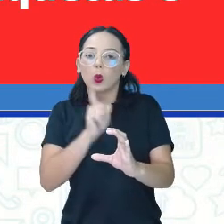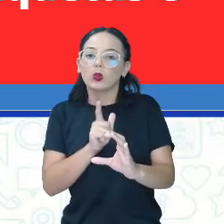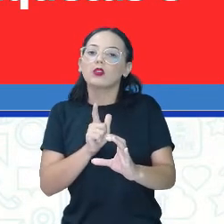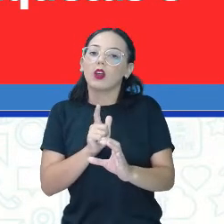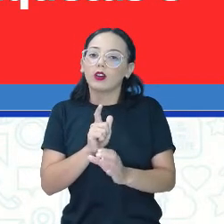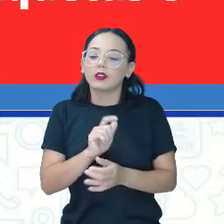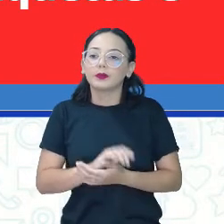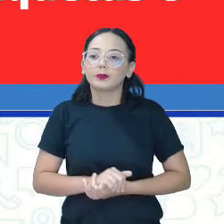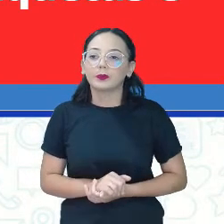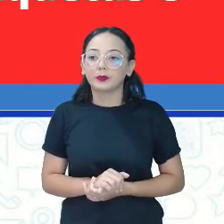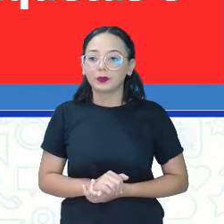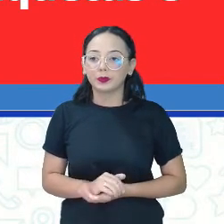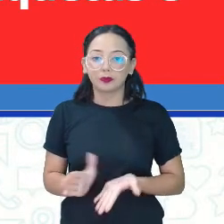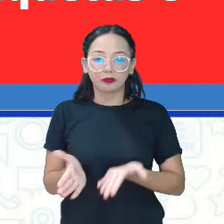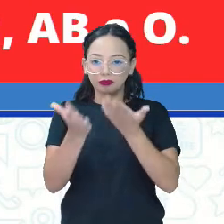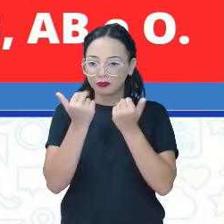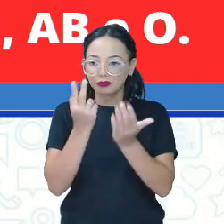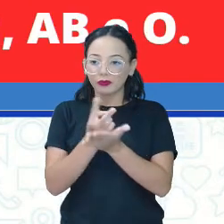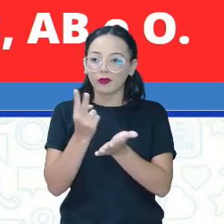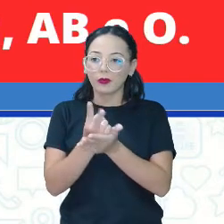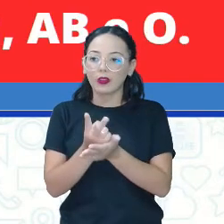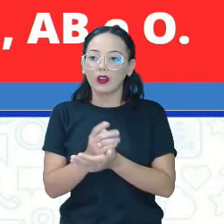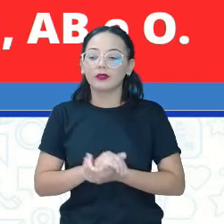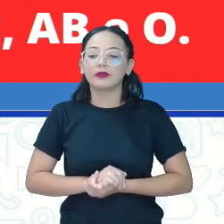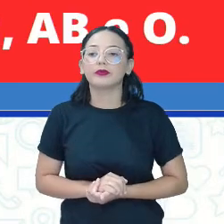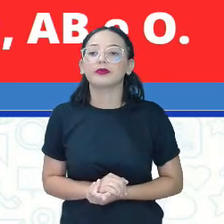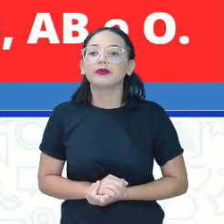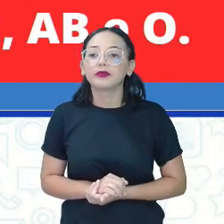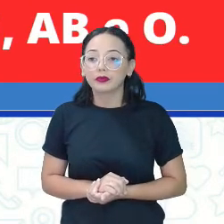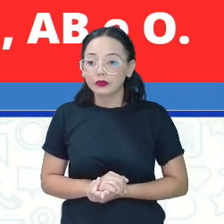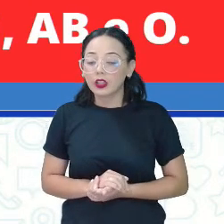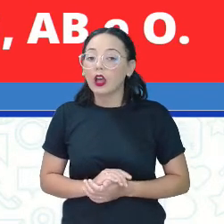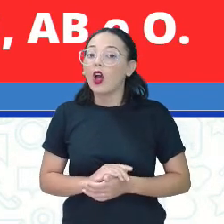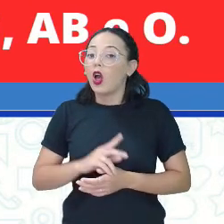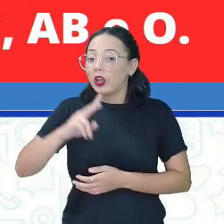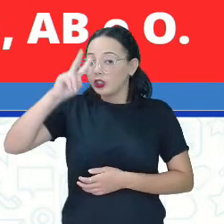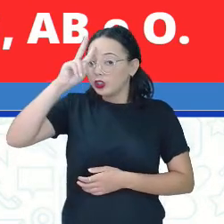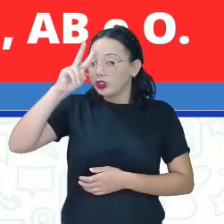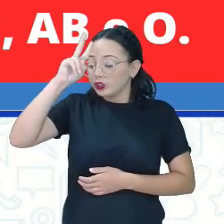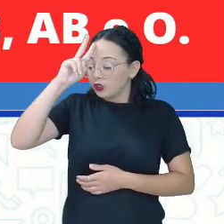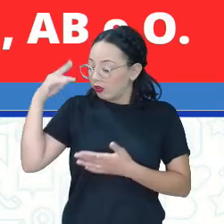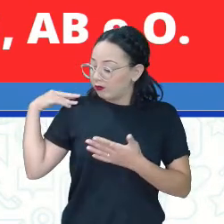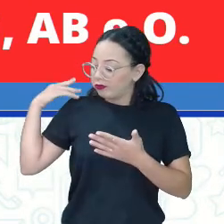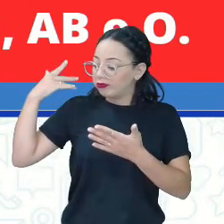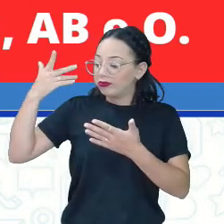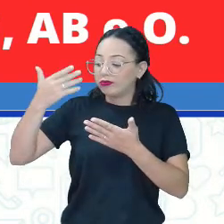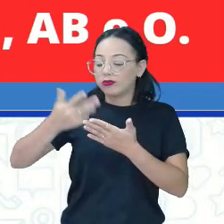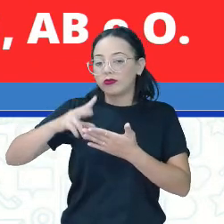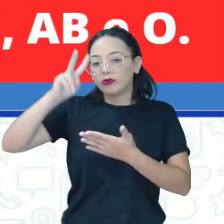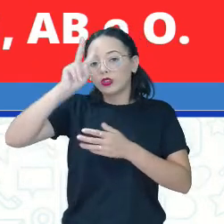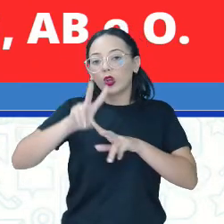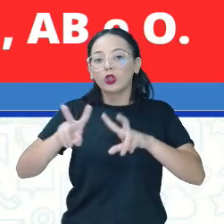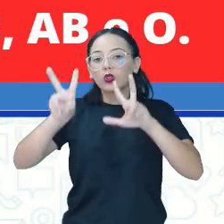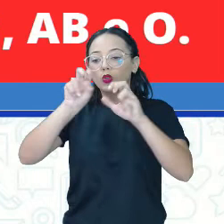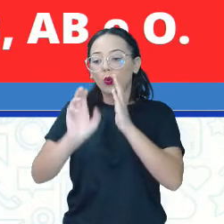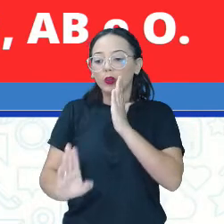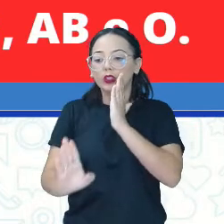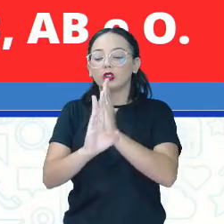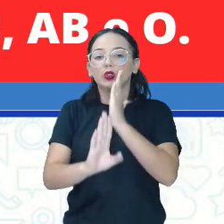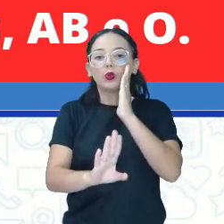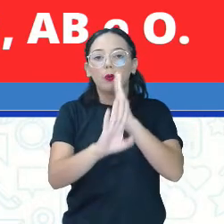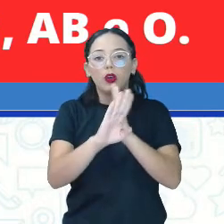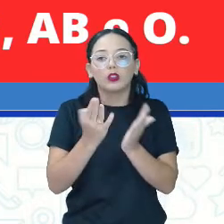dessas partes. E vamos continuar. Na história, né, dessa questão da descoberta,